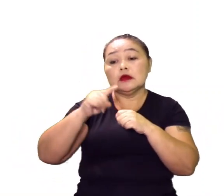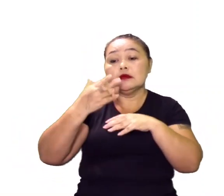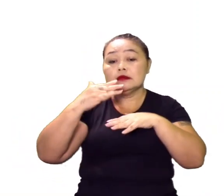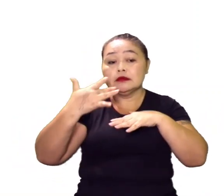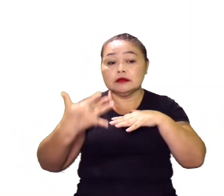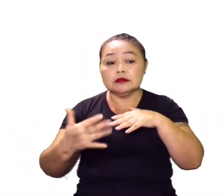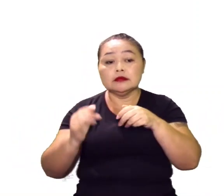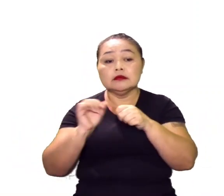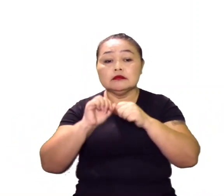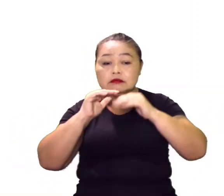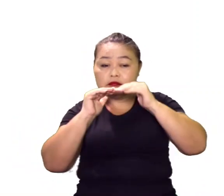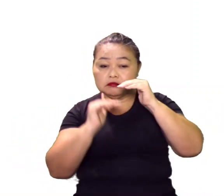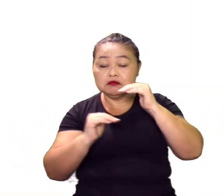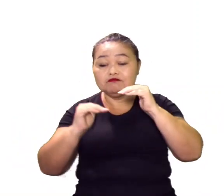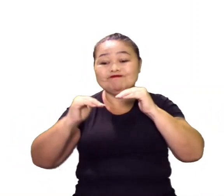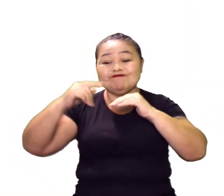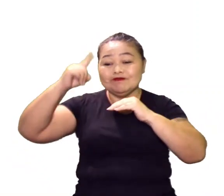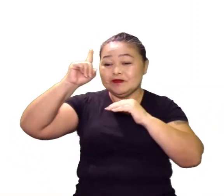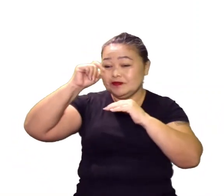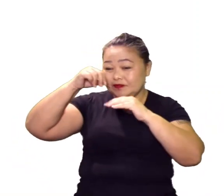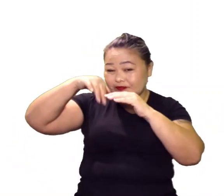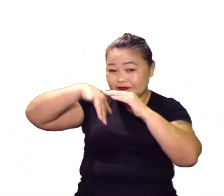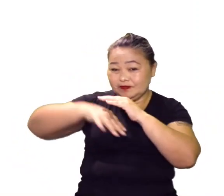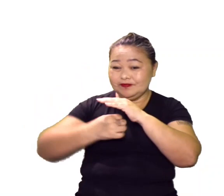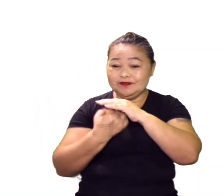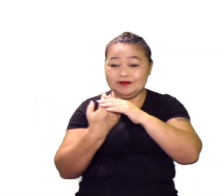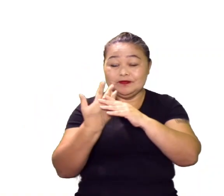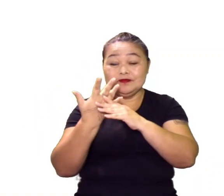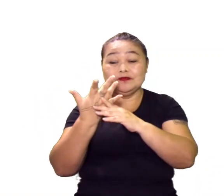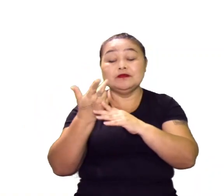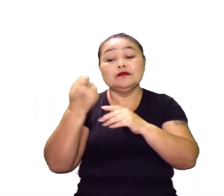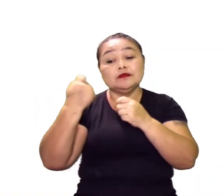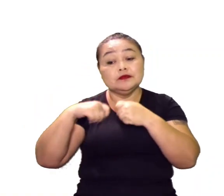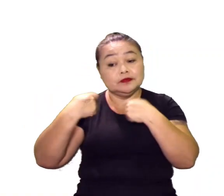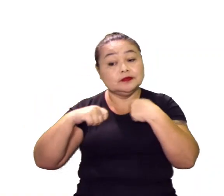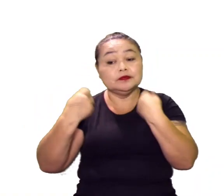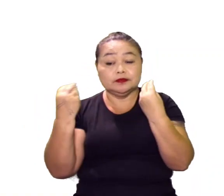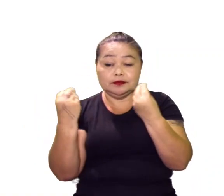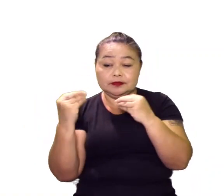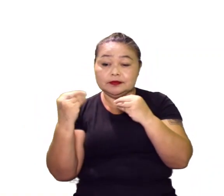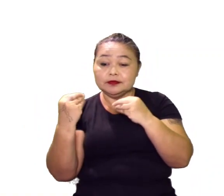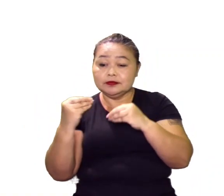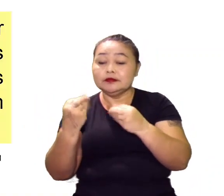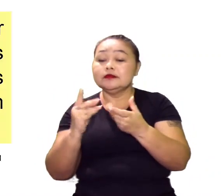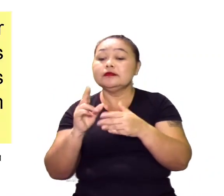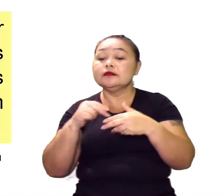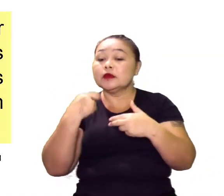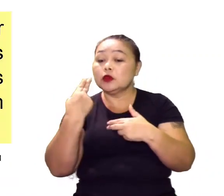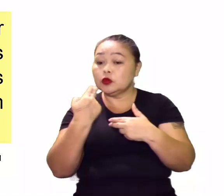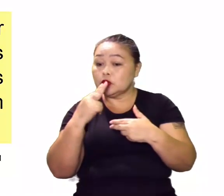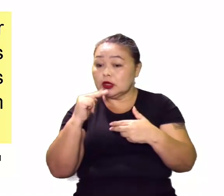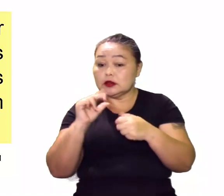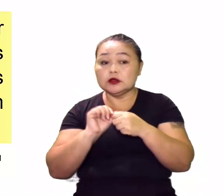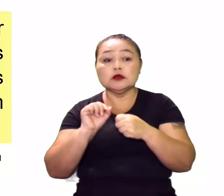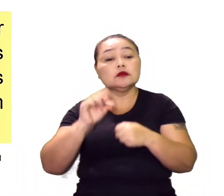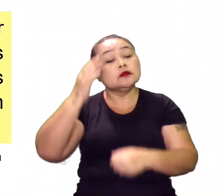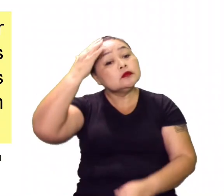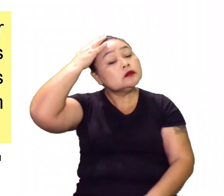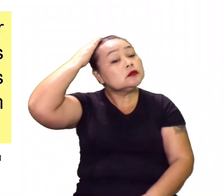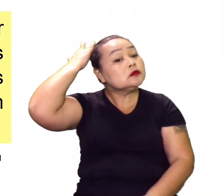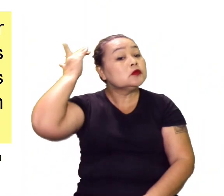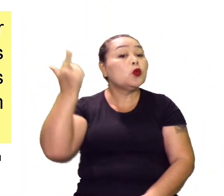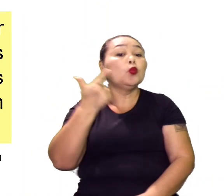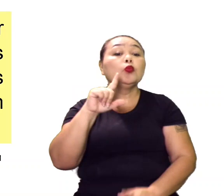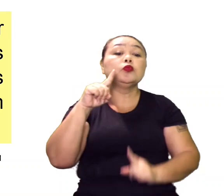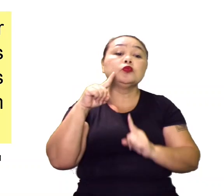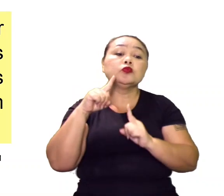são ácidos de baixa fertilidade natural. Precisa de enriquecimento, colocar nutrientes. Isso. Outros tipos de solo que nós